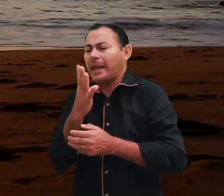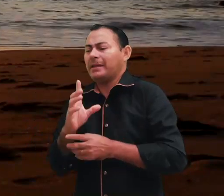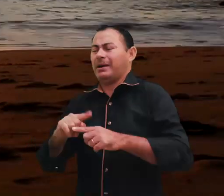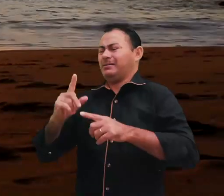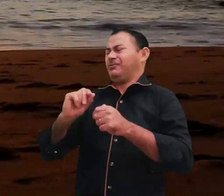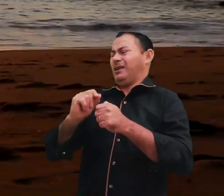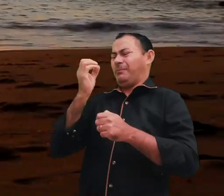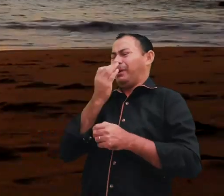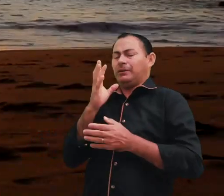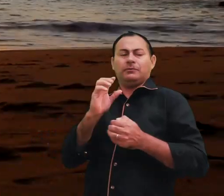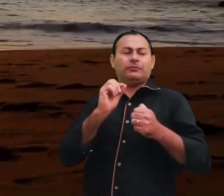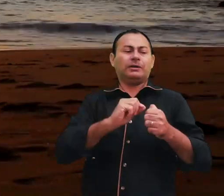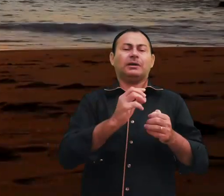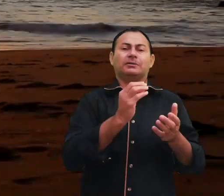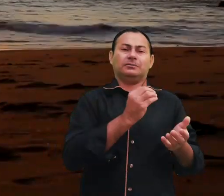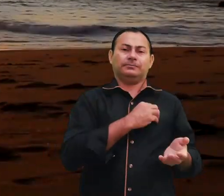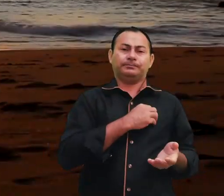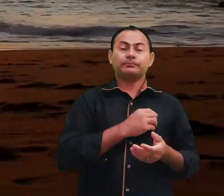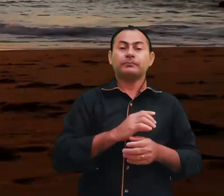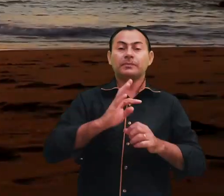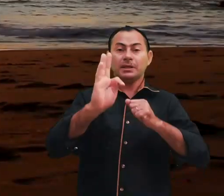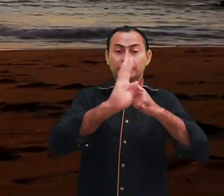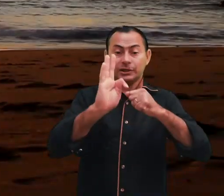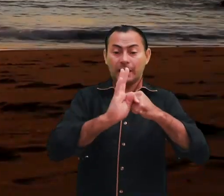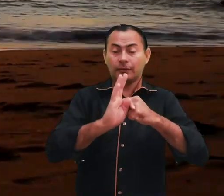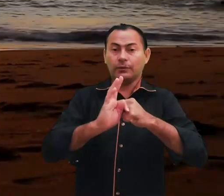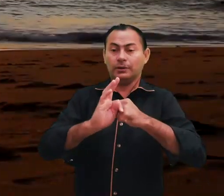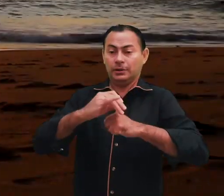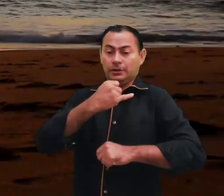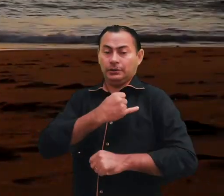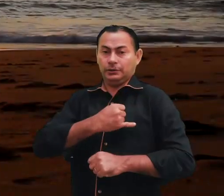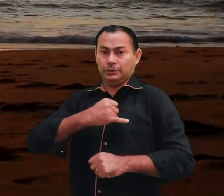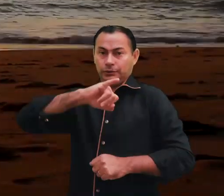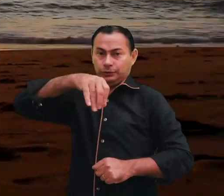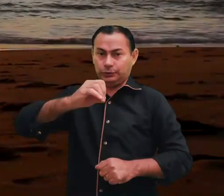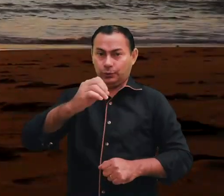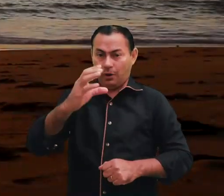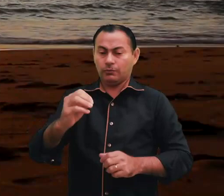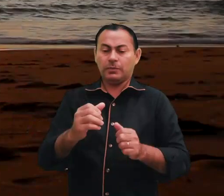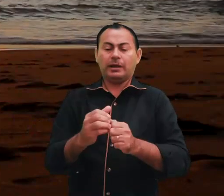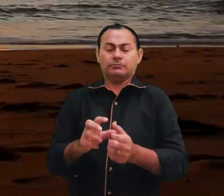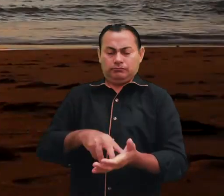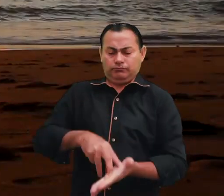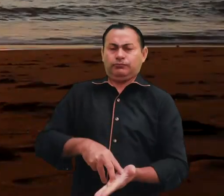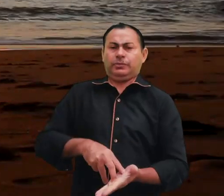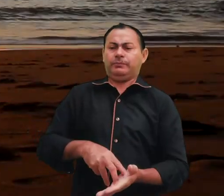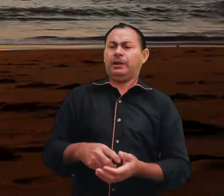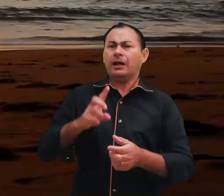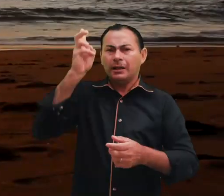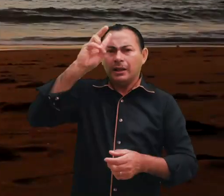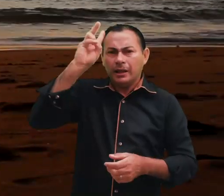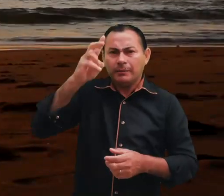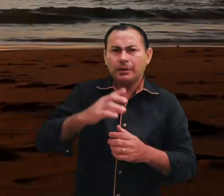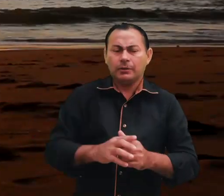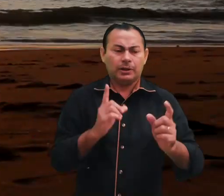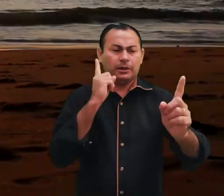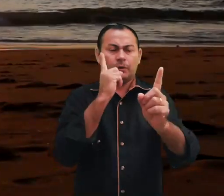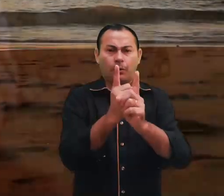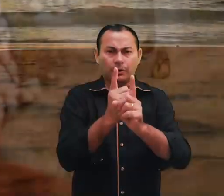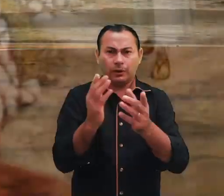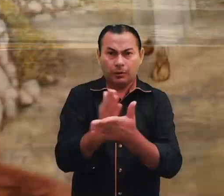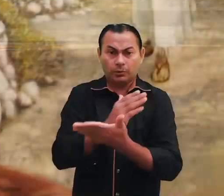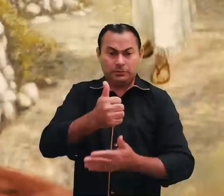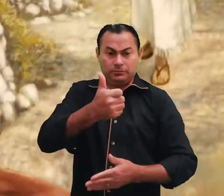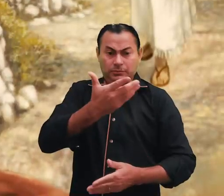pecado. Tiago, Pedro e João eram muito pé no chão, muito práticos, vamos dizer. Você se lembra como foi o encontro de